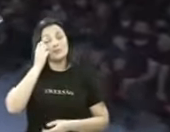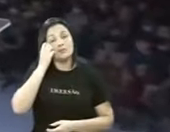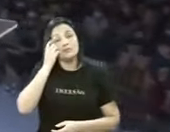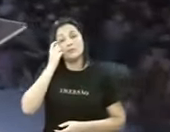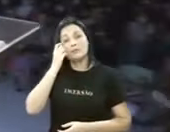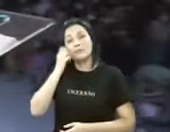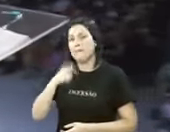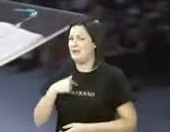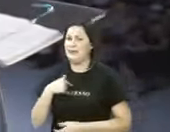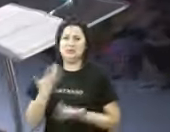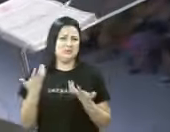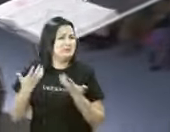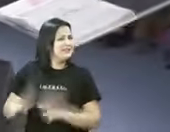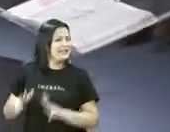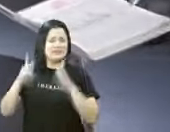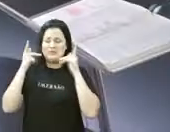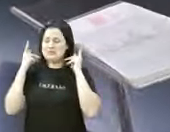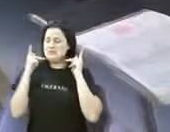Eu não vou mais profetizar nada.